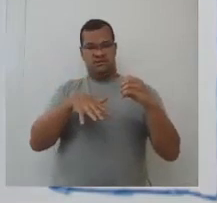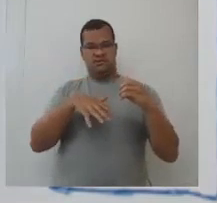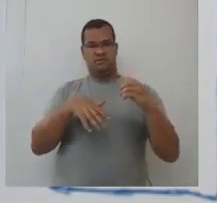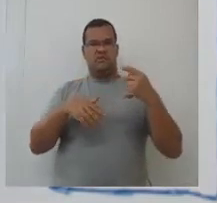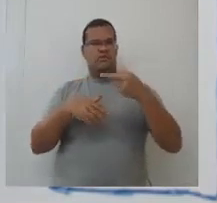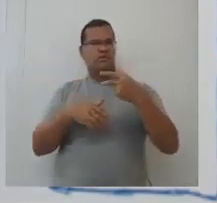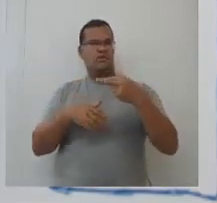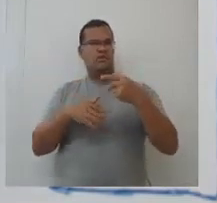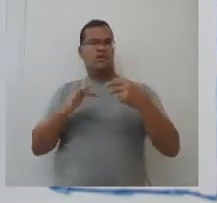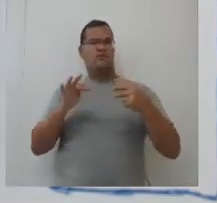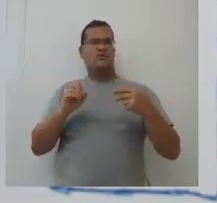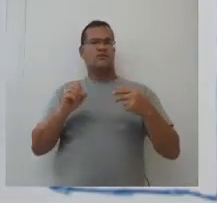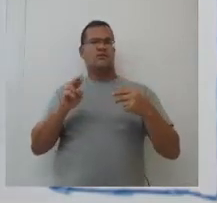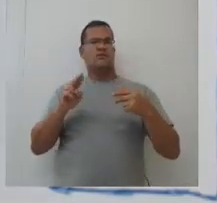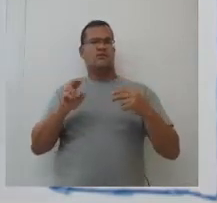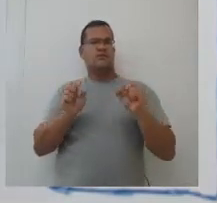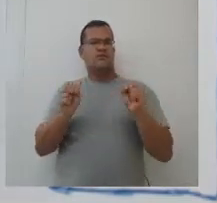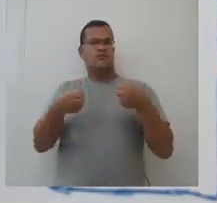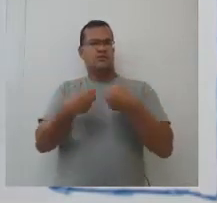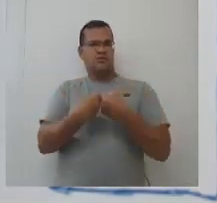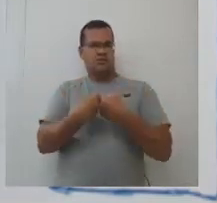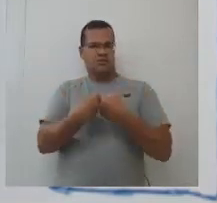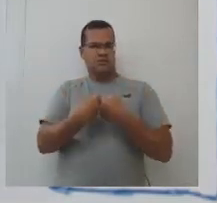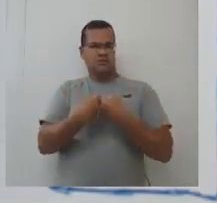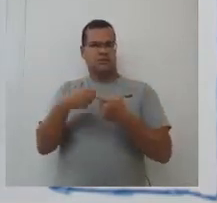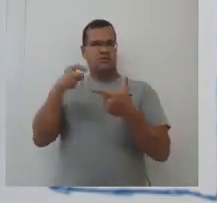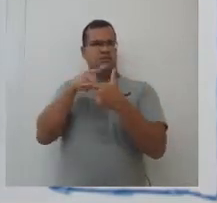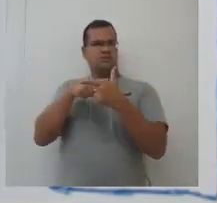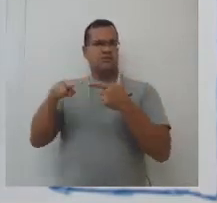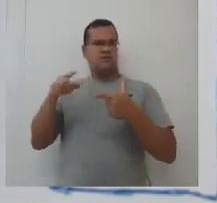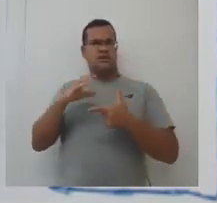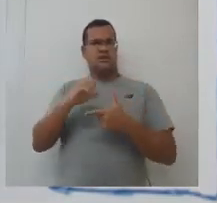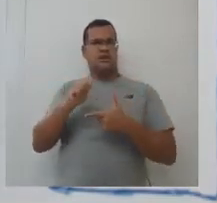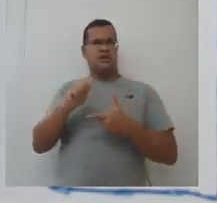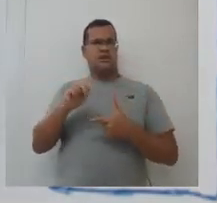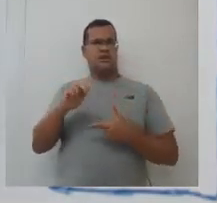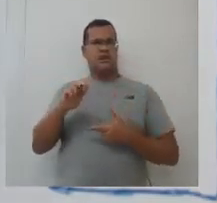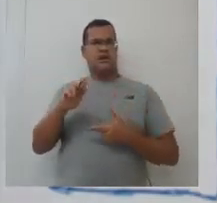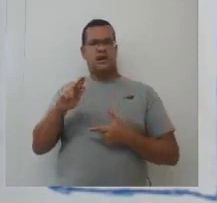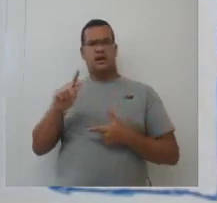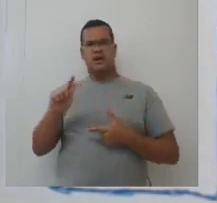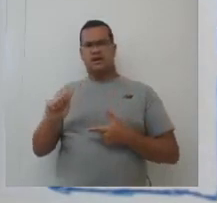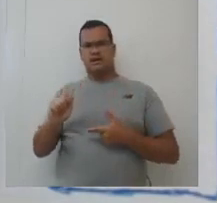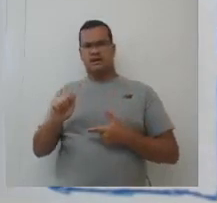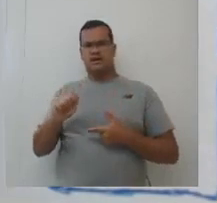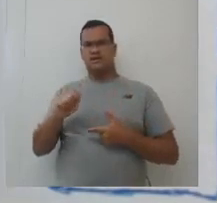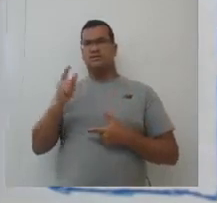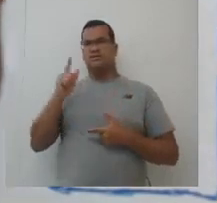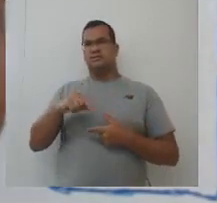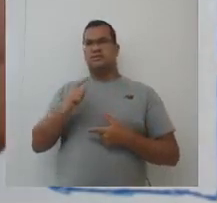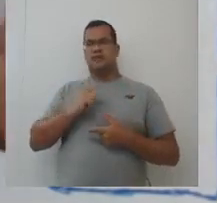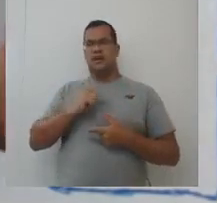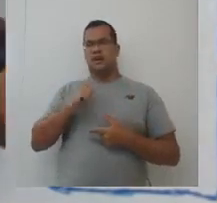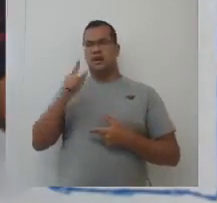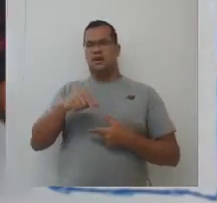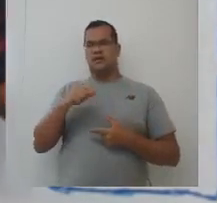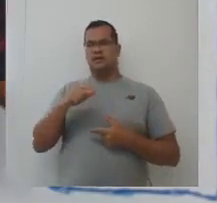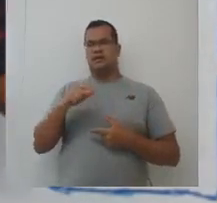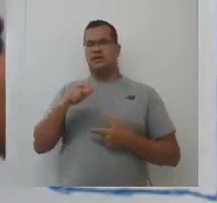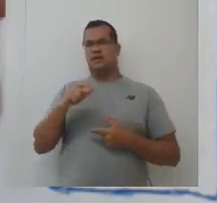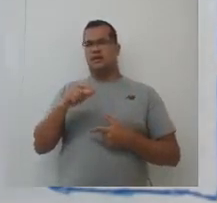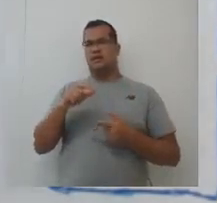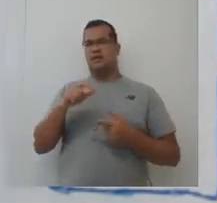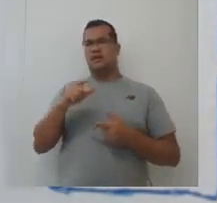força dividido pela carga, e essa força obedece à lei de